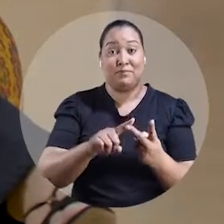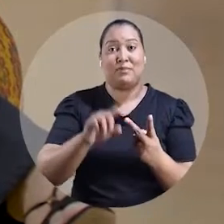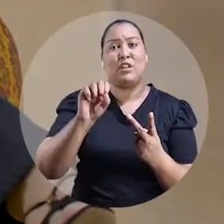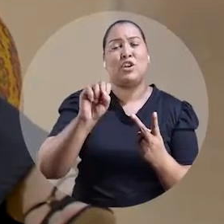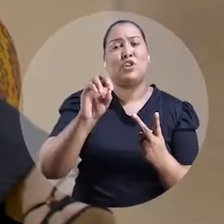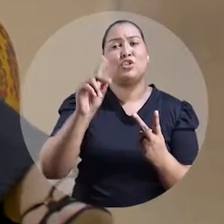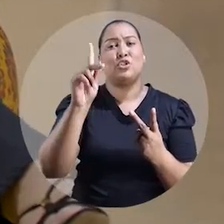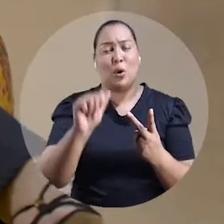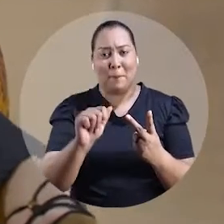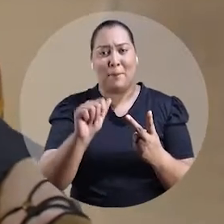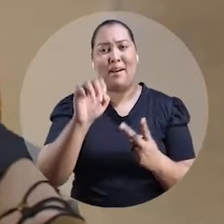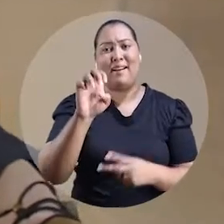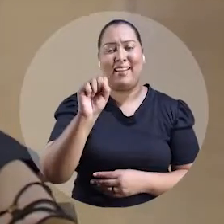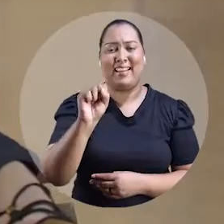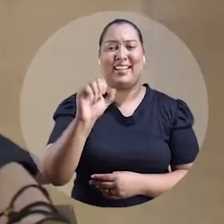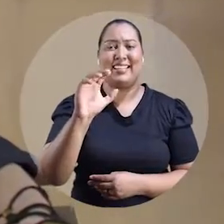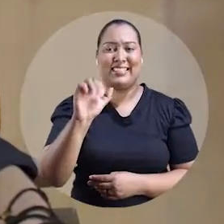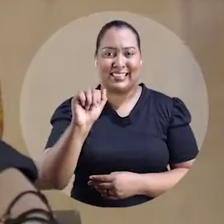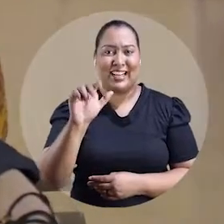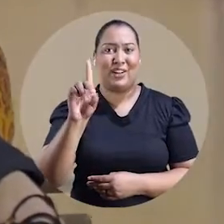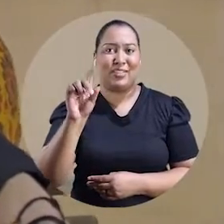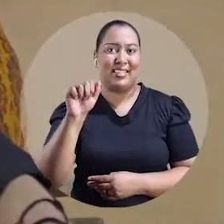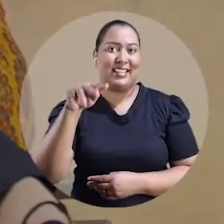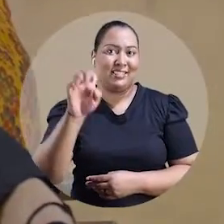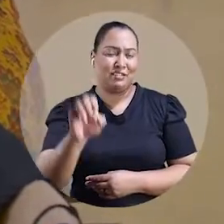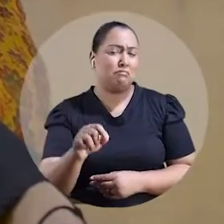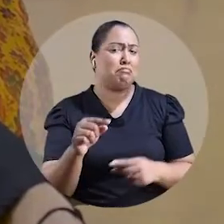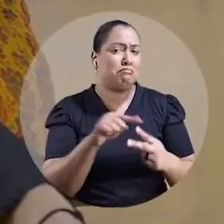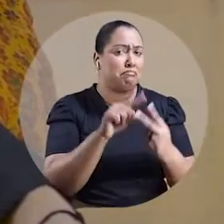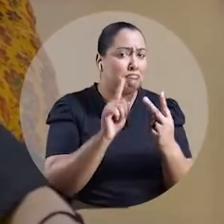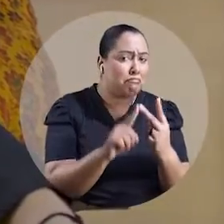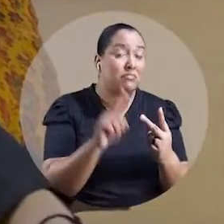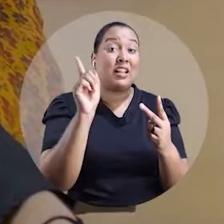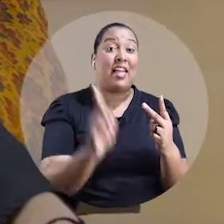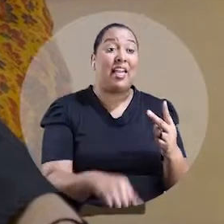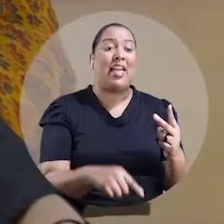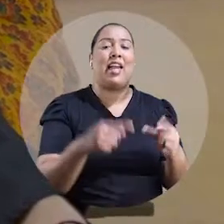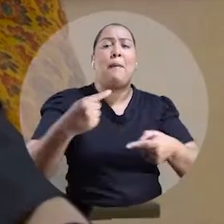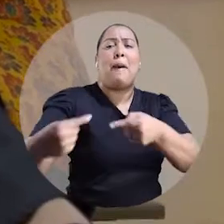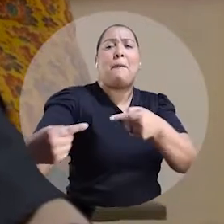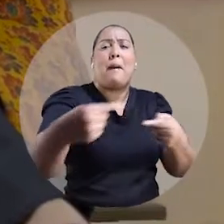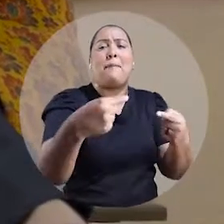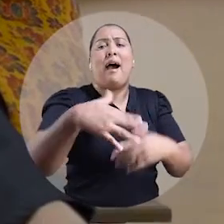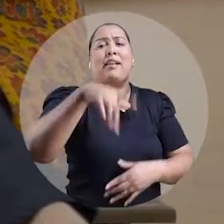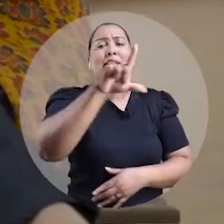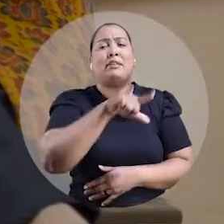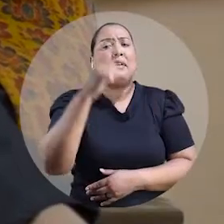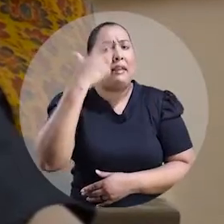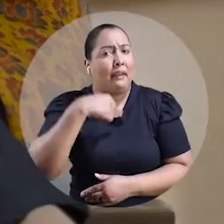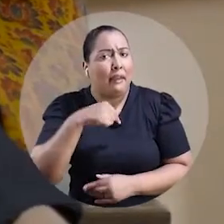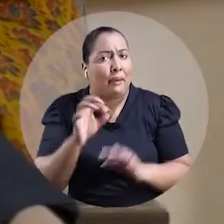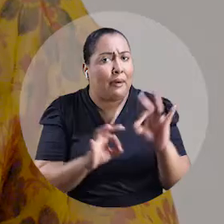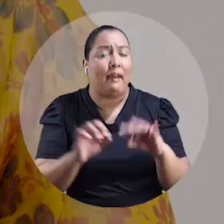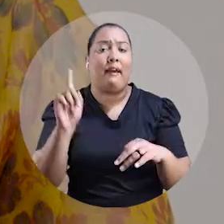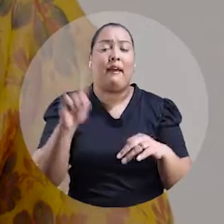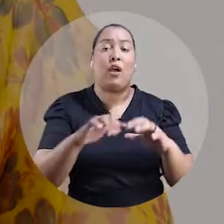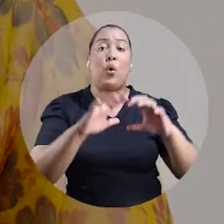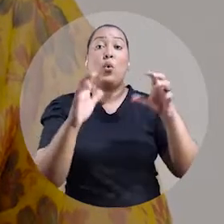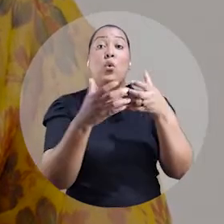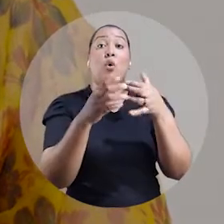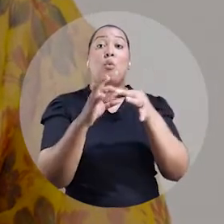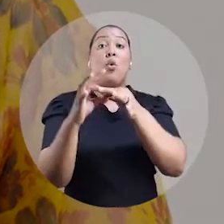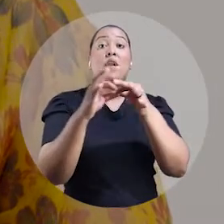Sopa Escaldante. Os dois, num concurso literário organizado pela União Brasileira